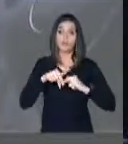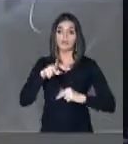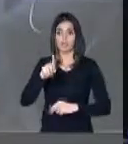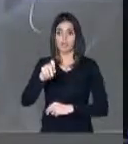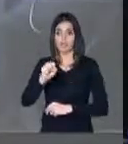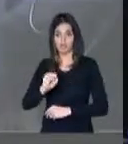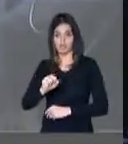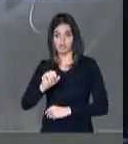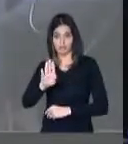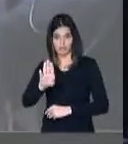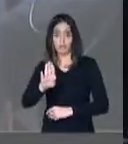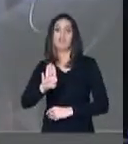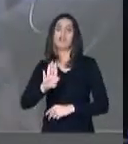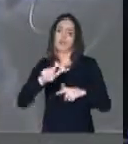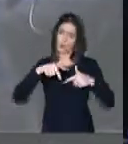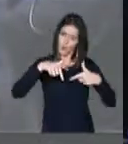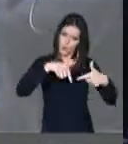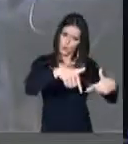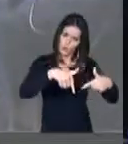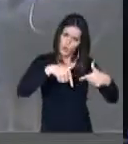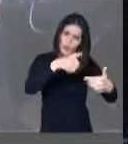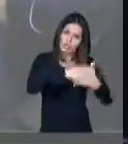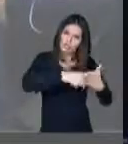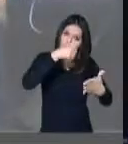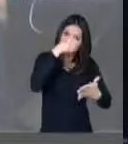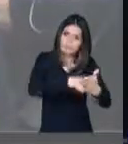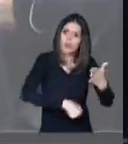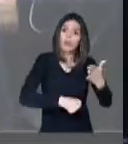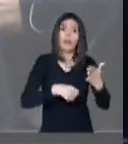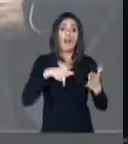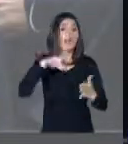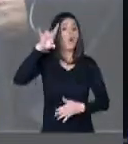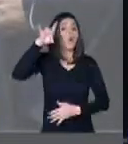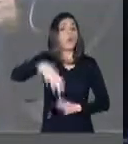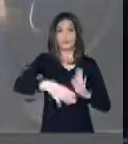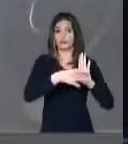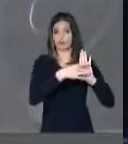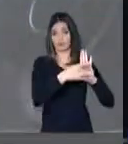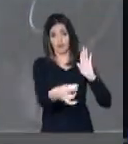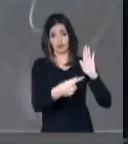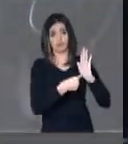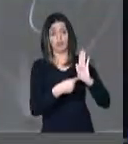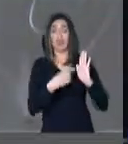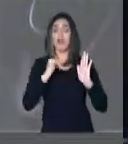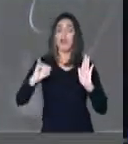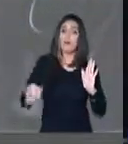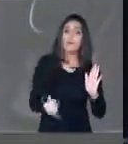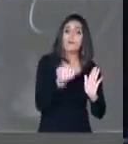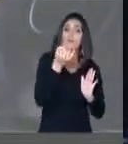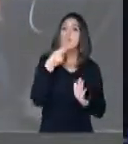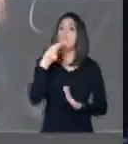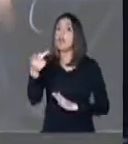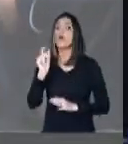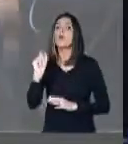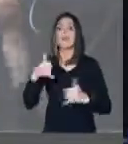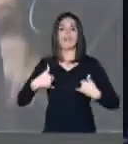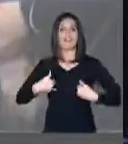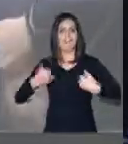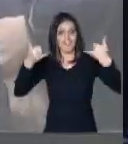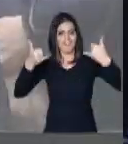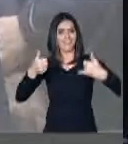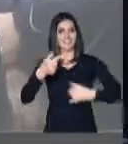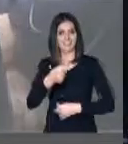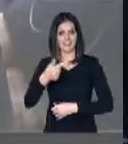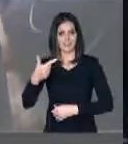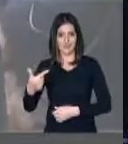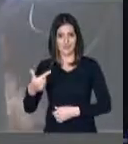atuou dentro da reforma da Previdência, esse é o último destaque. E eu aproveito para fazer menção aqui ao aniversário de